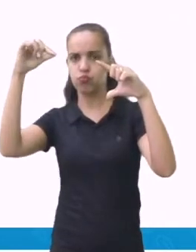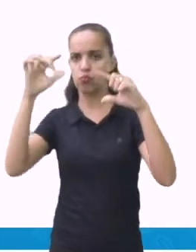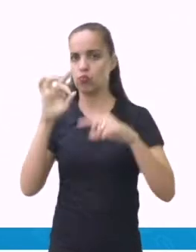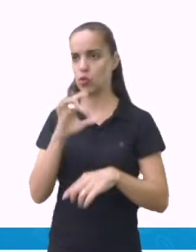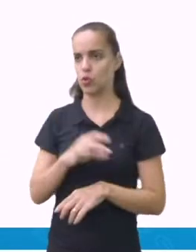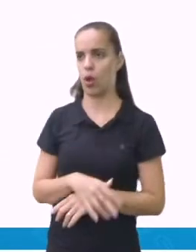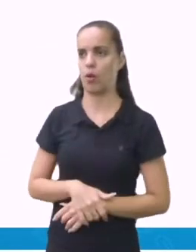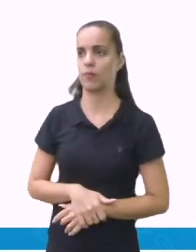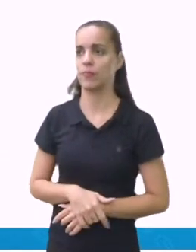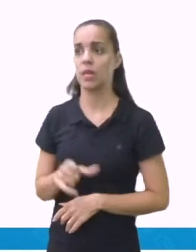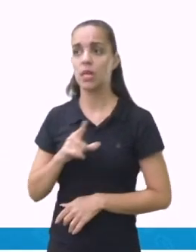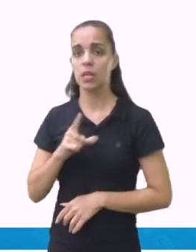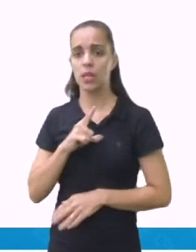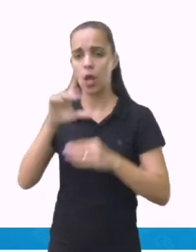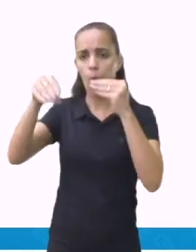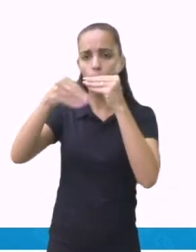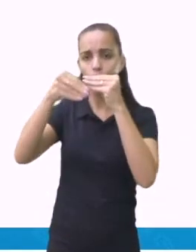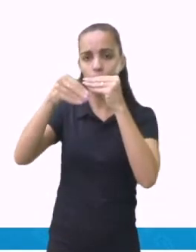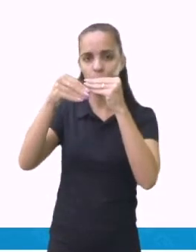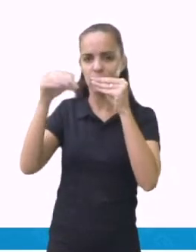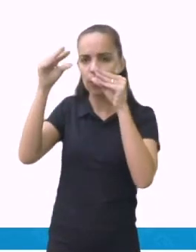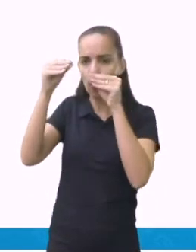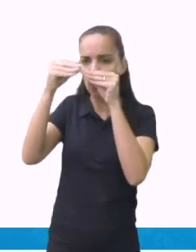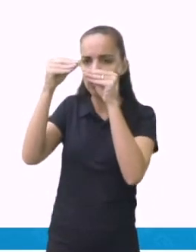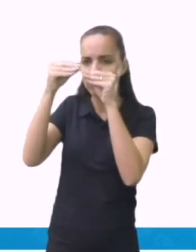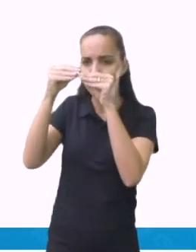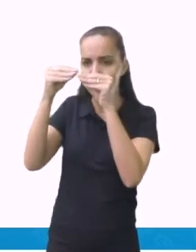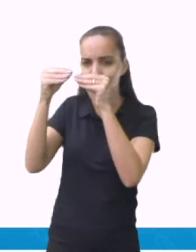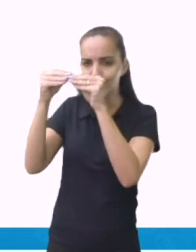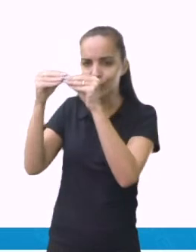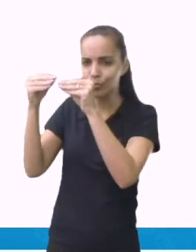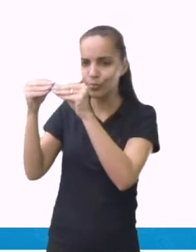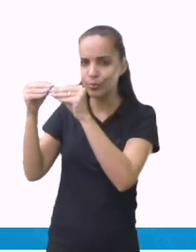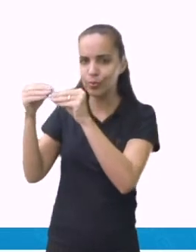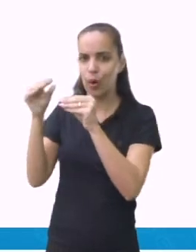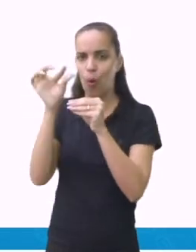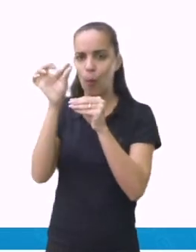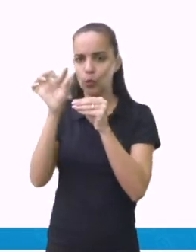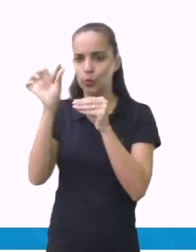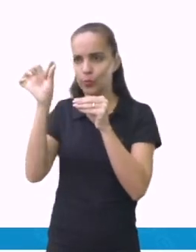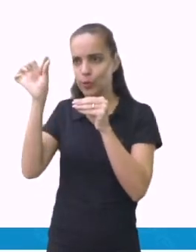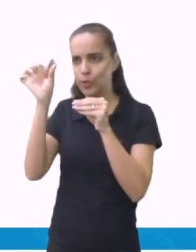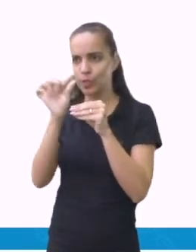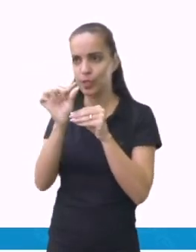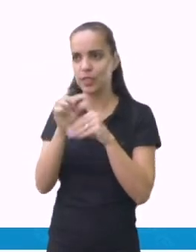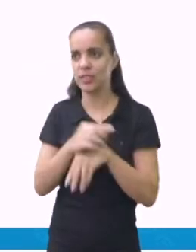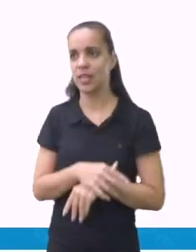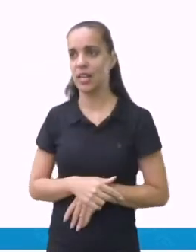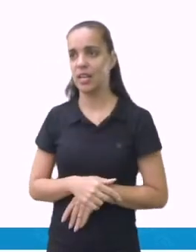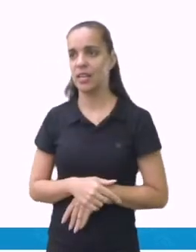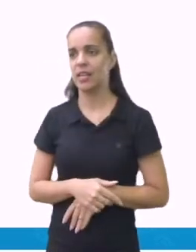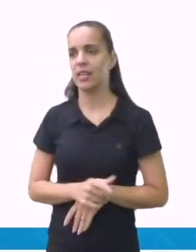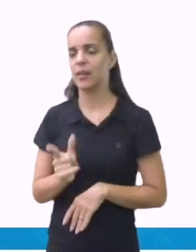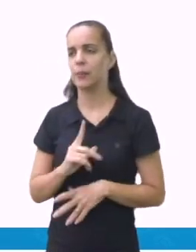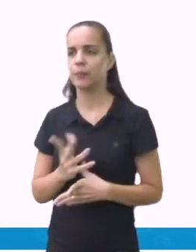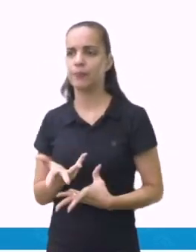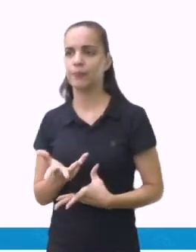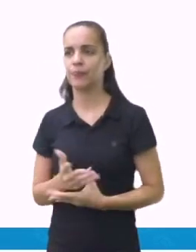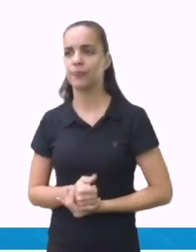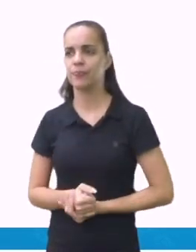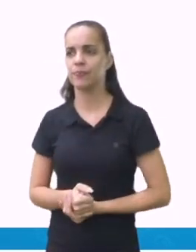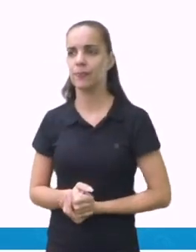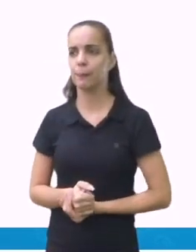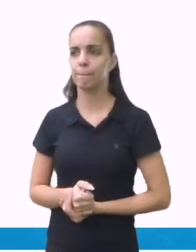vendo? Temos também as compostas, que são vários raminhos, e tem inclusive aquela